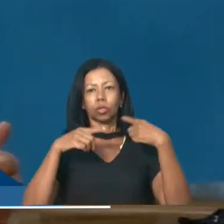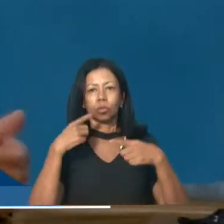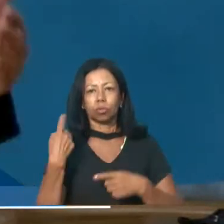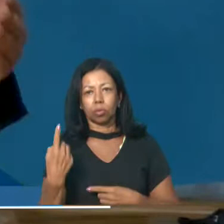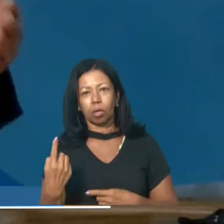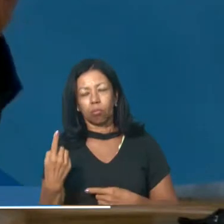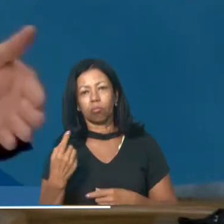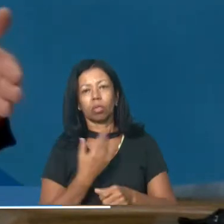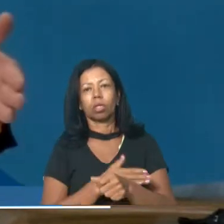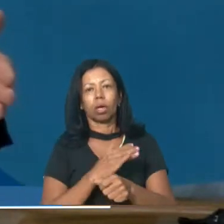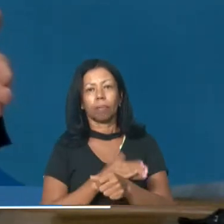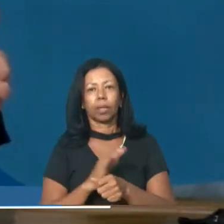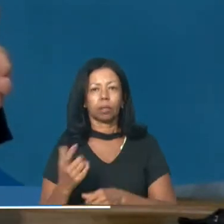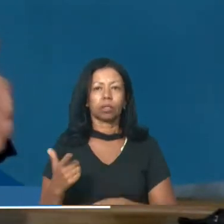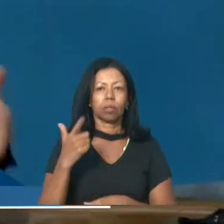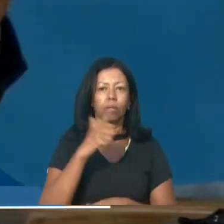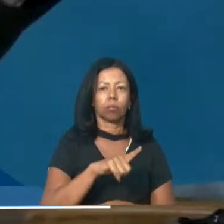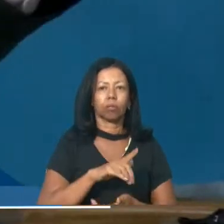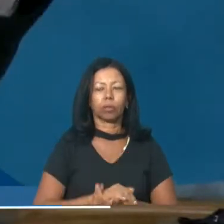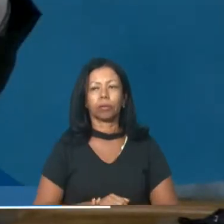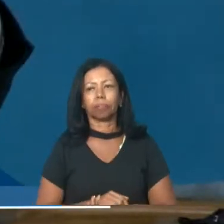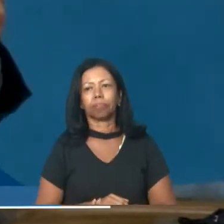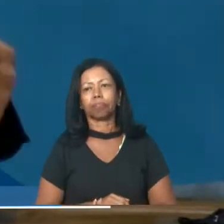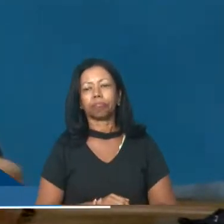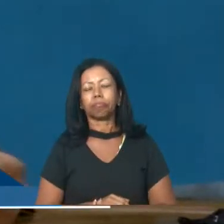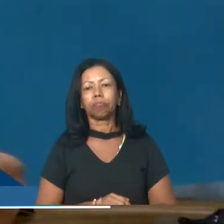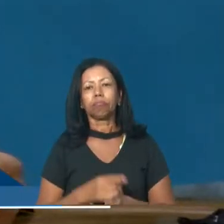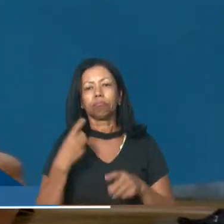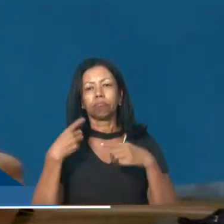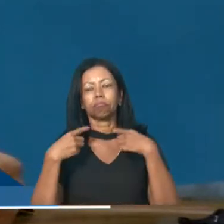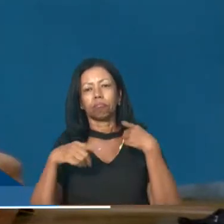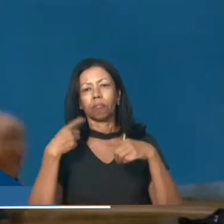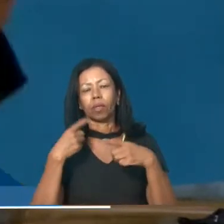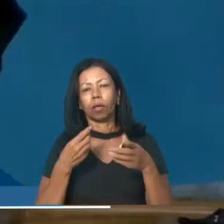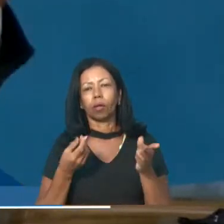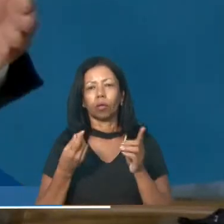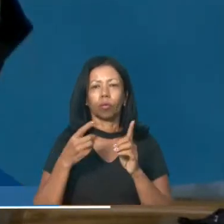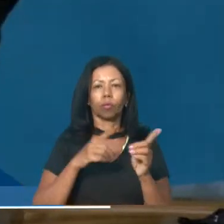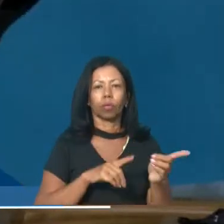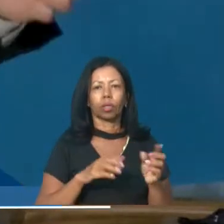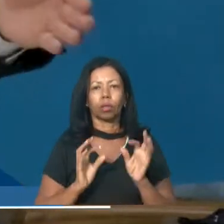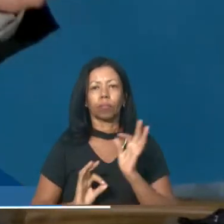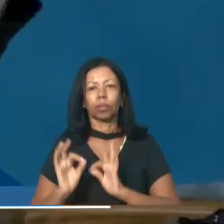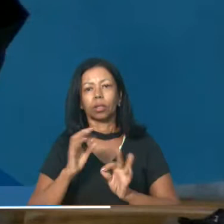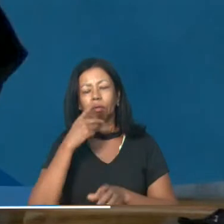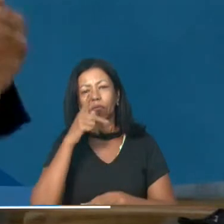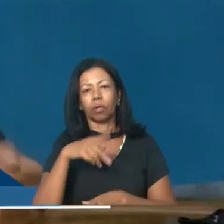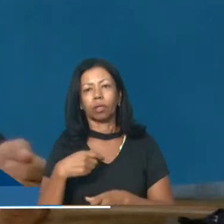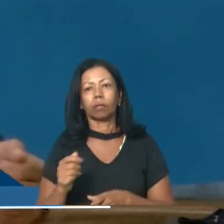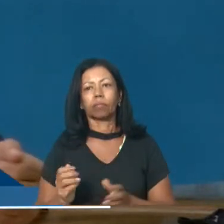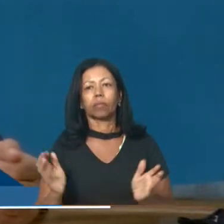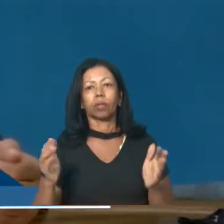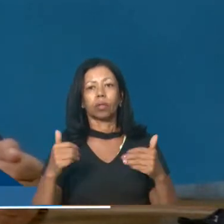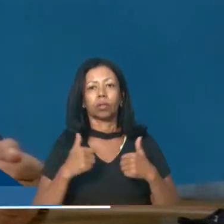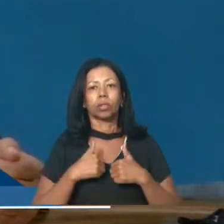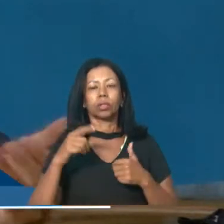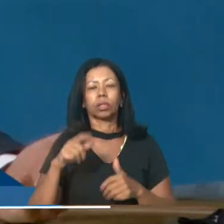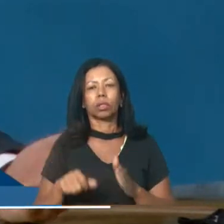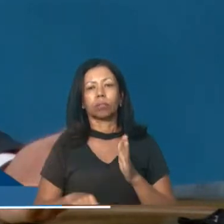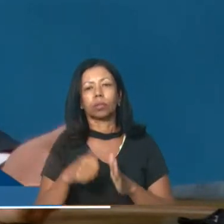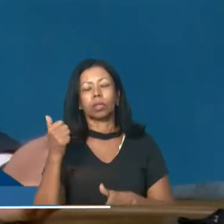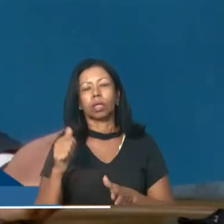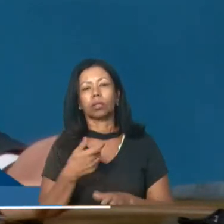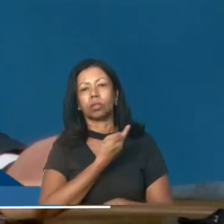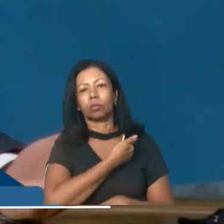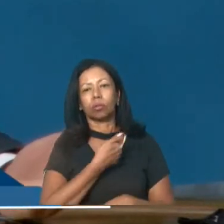outra. No discurso, Alessandro, que vai de encontro a um projeto seu que está tramitando, ele disse que o autista seria prioridade no governo. E até